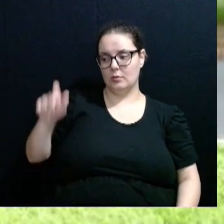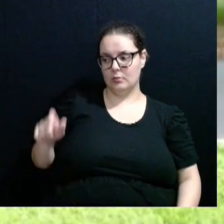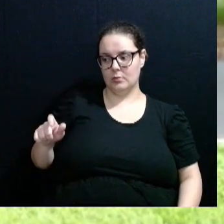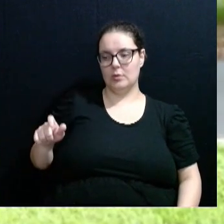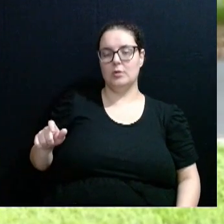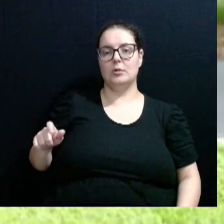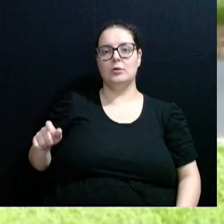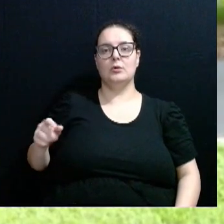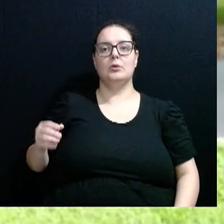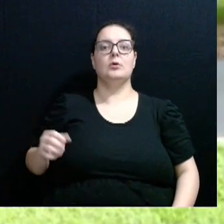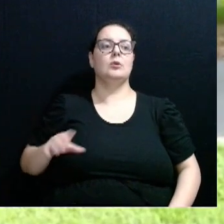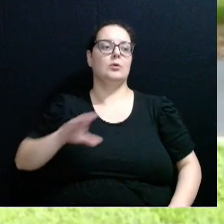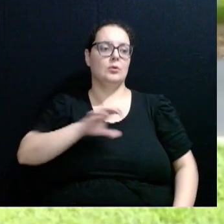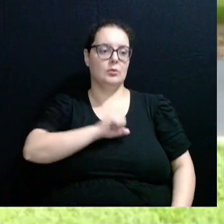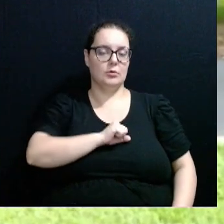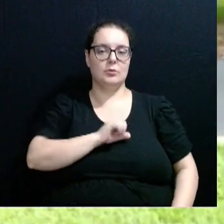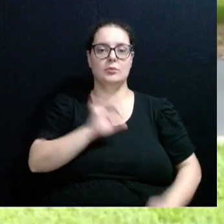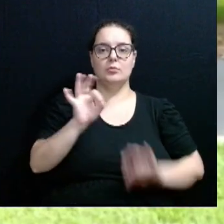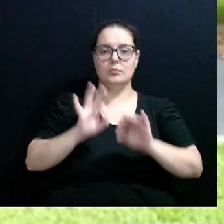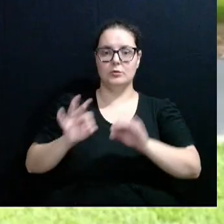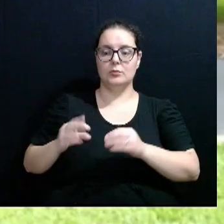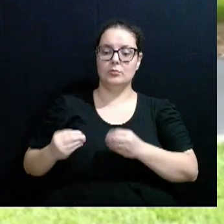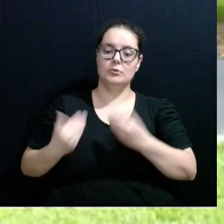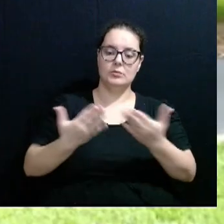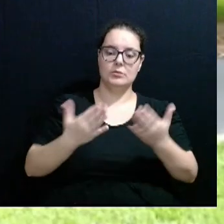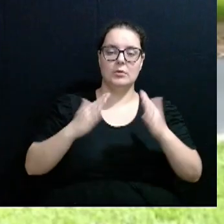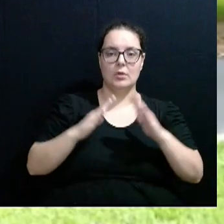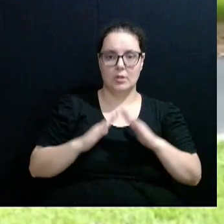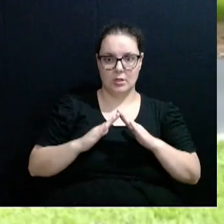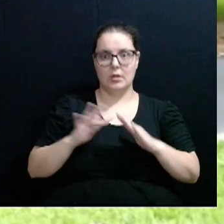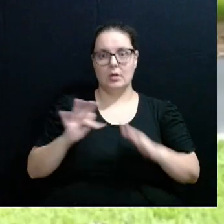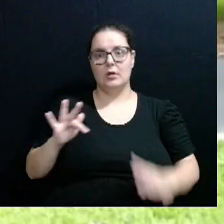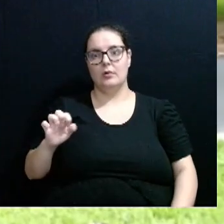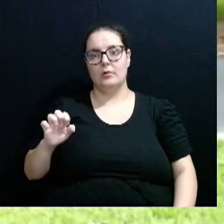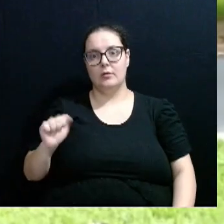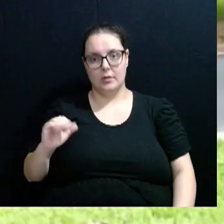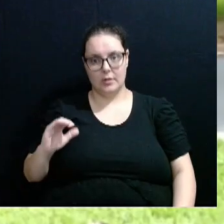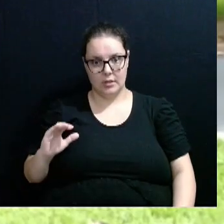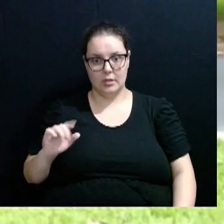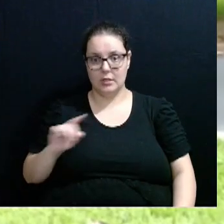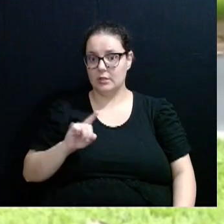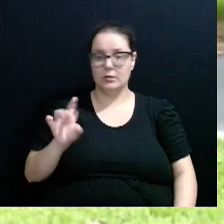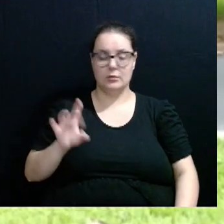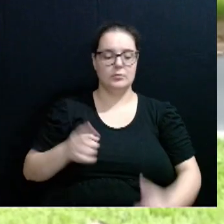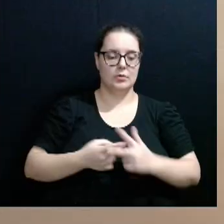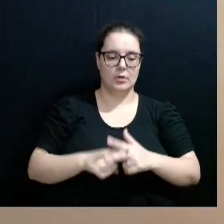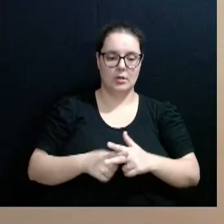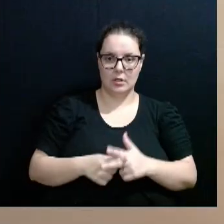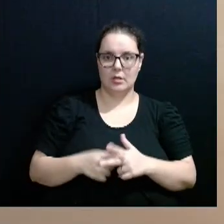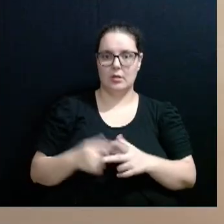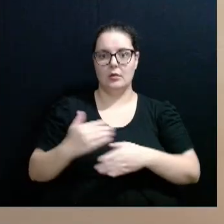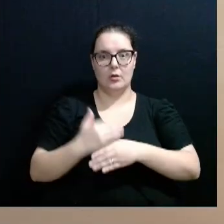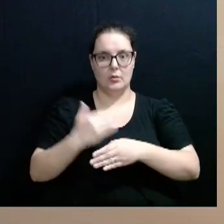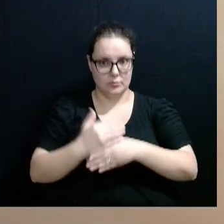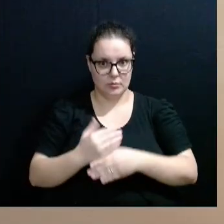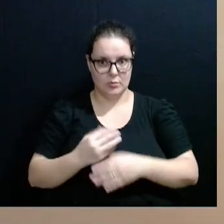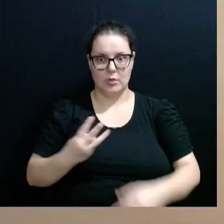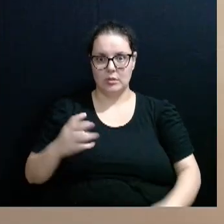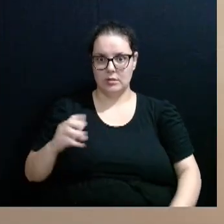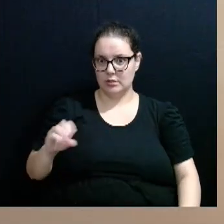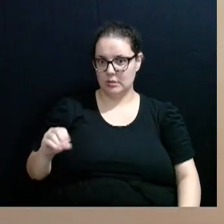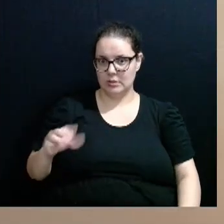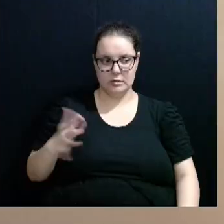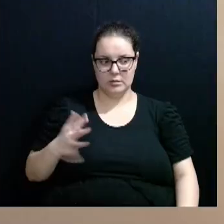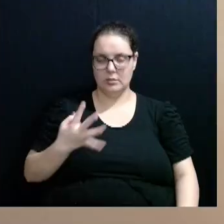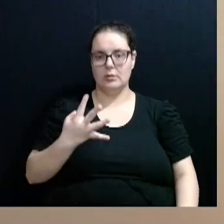projeto, nos deu a casa, e a FEAC está dando não só a reforma, que está entre 300 e 400 mil, realmente eu estou sem esse